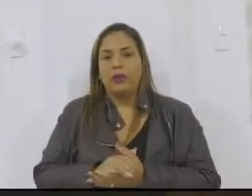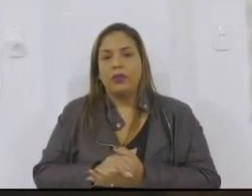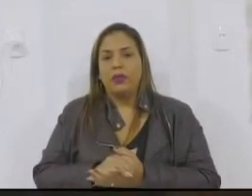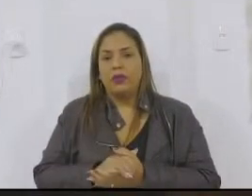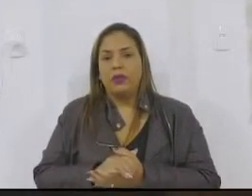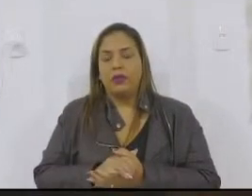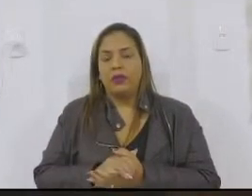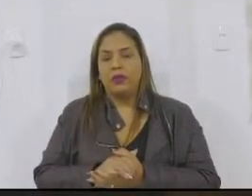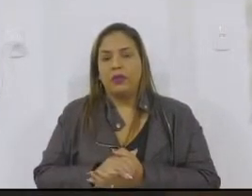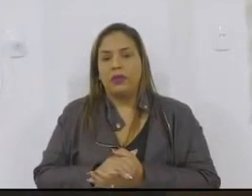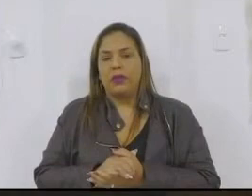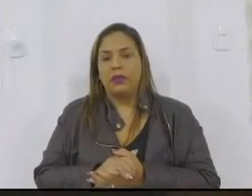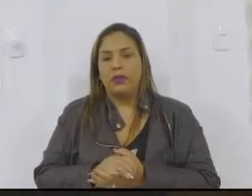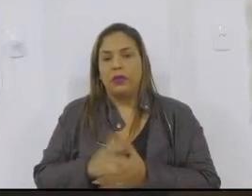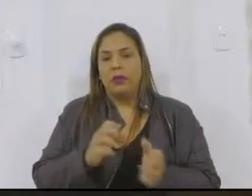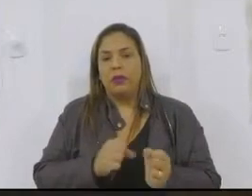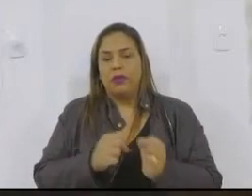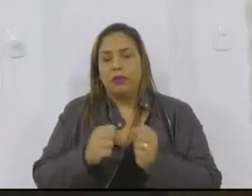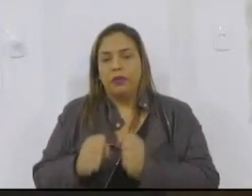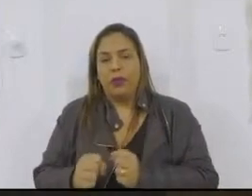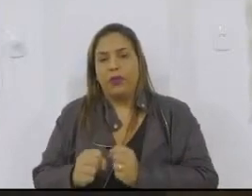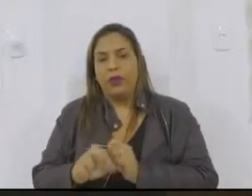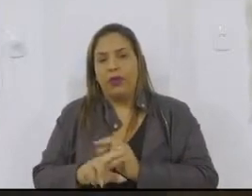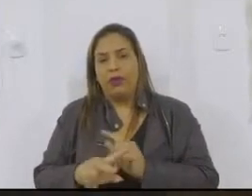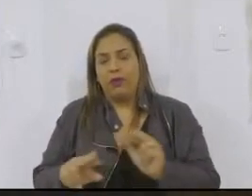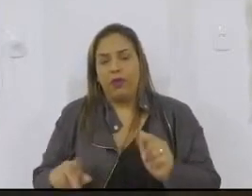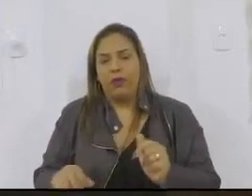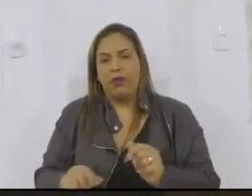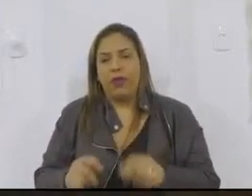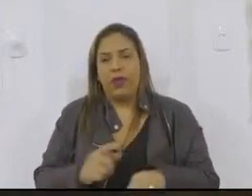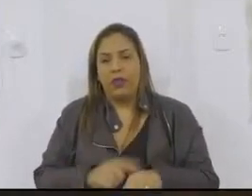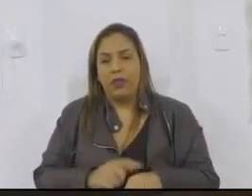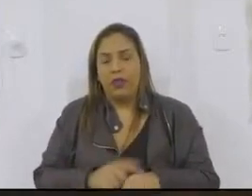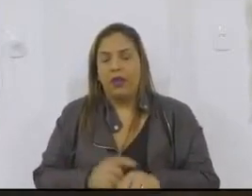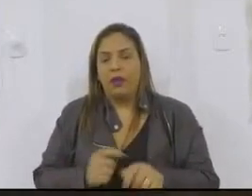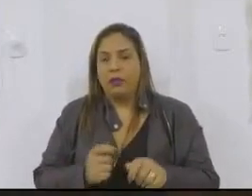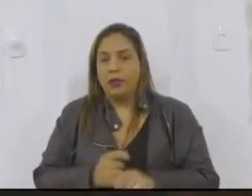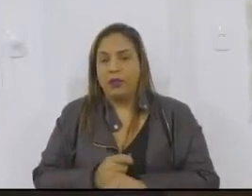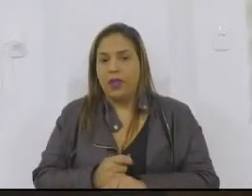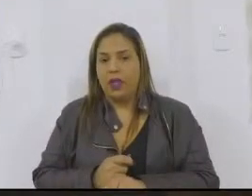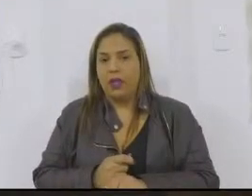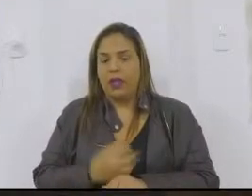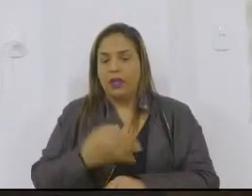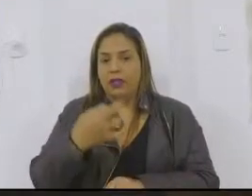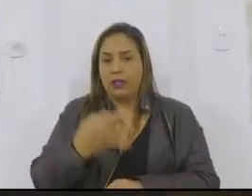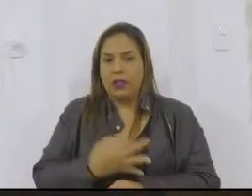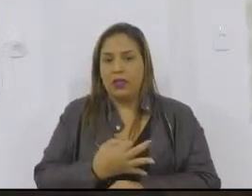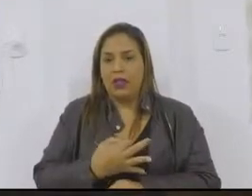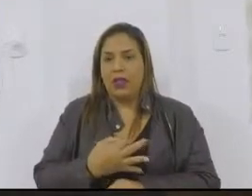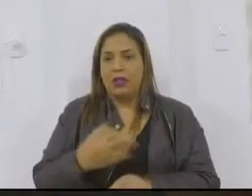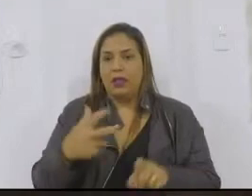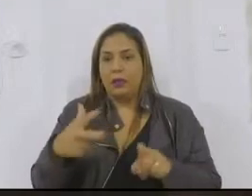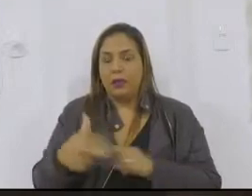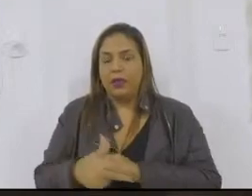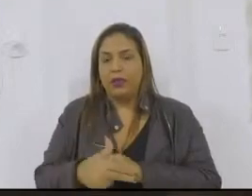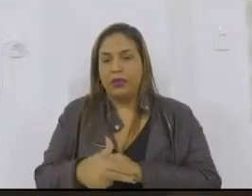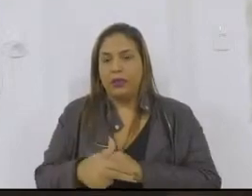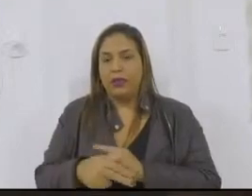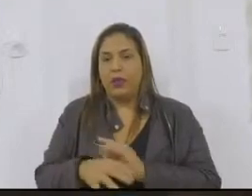poder legislativo determinar ao poder executivo prazo para a regulamentação de uma lei. Essa ação é vedada na Constituição